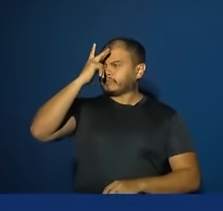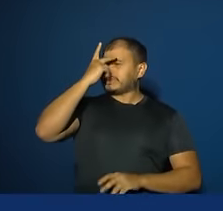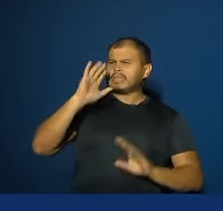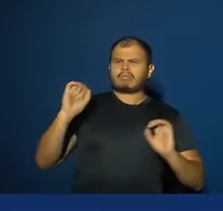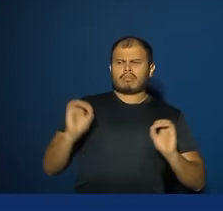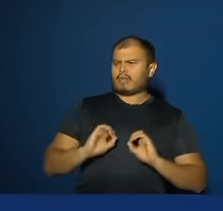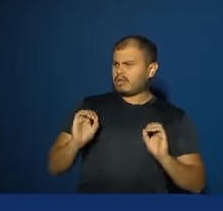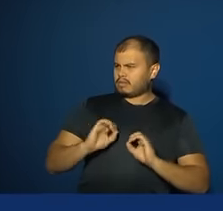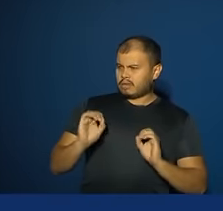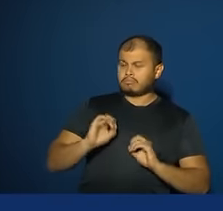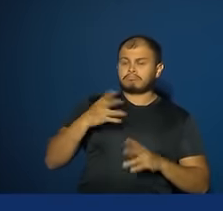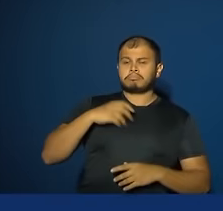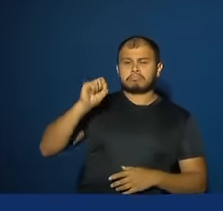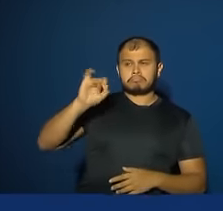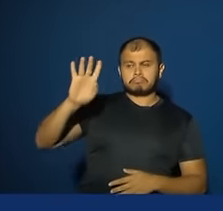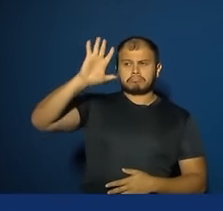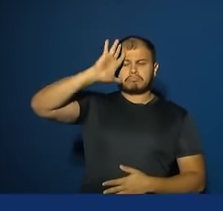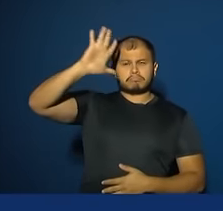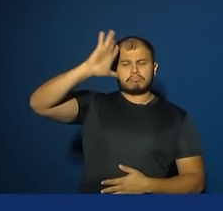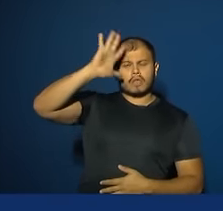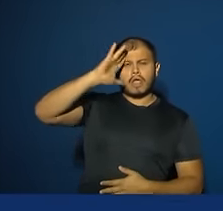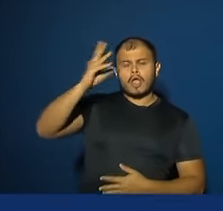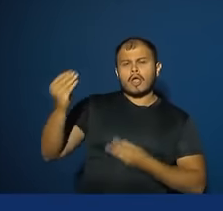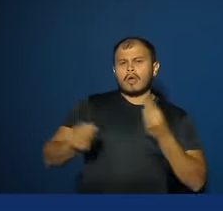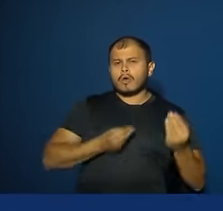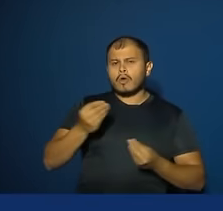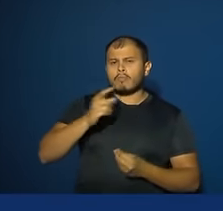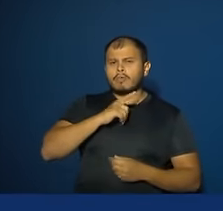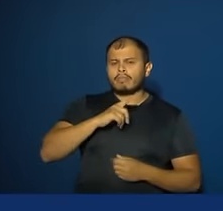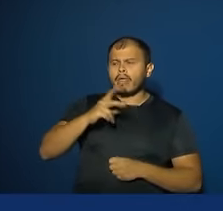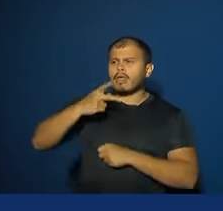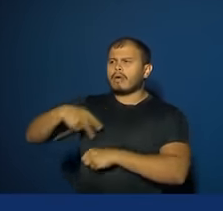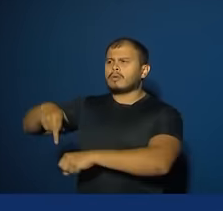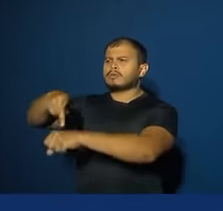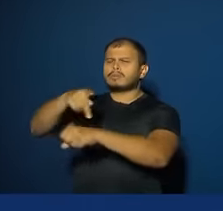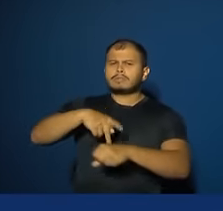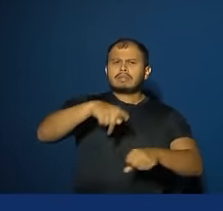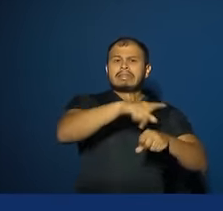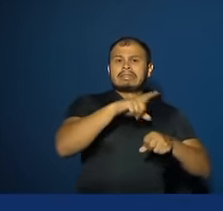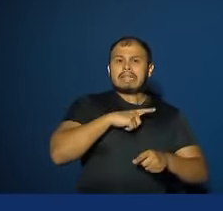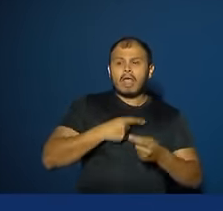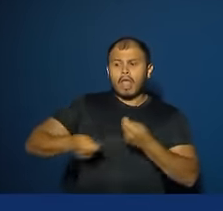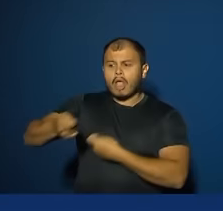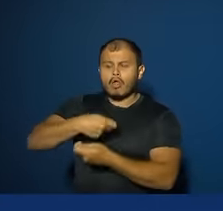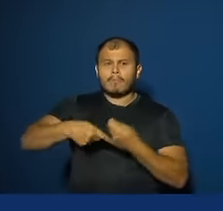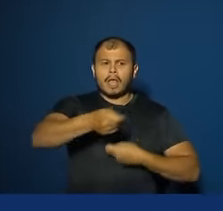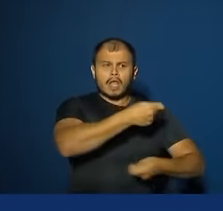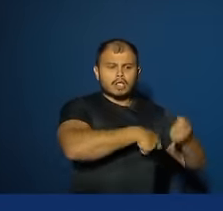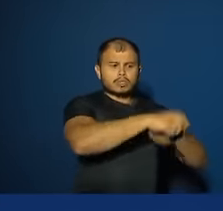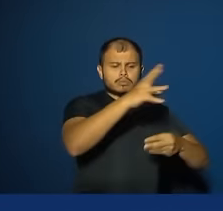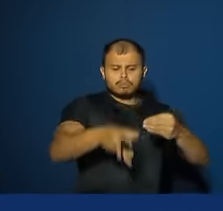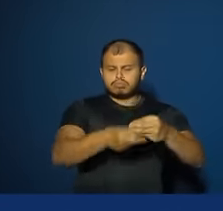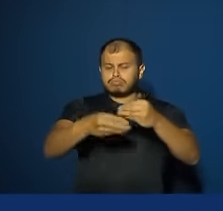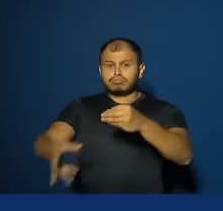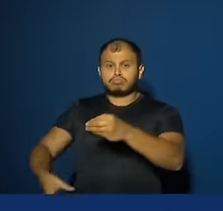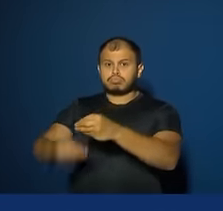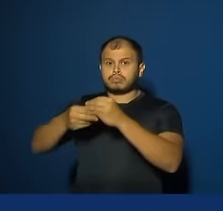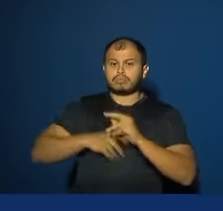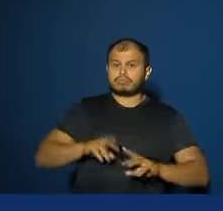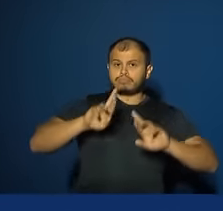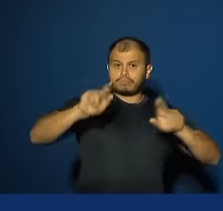eu acho que não muda em nada porque a gente tem complementaridades econômicas o Brasil e América